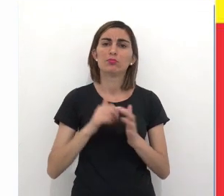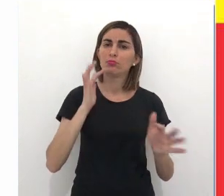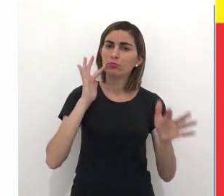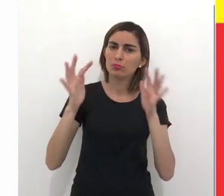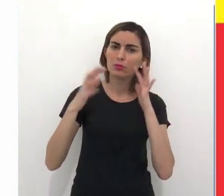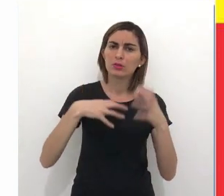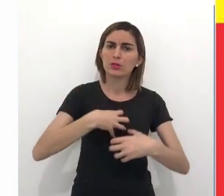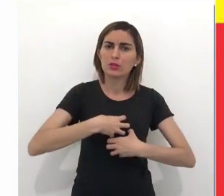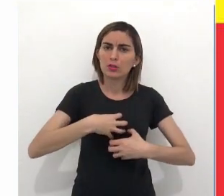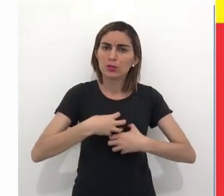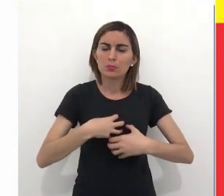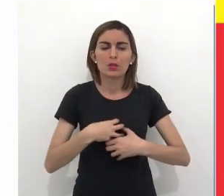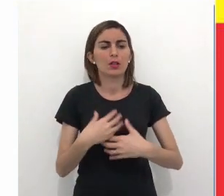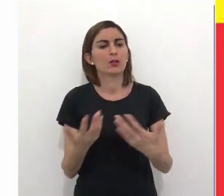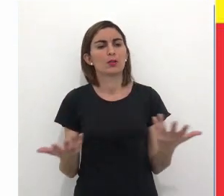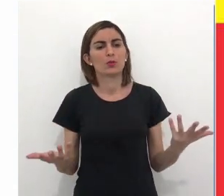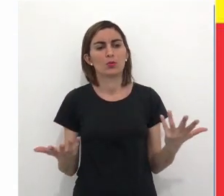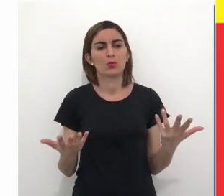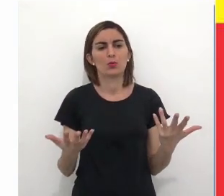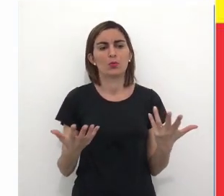O sentimento